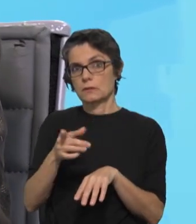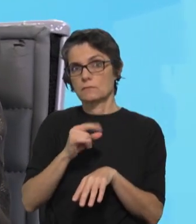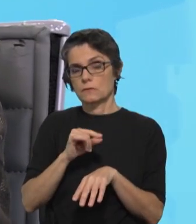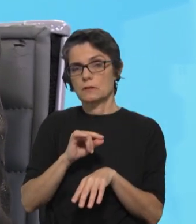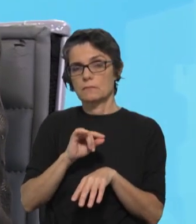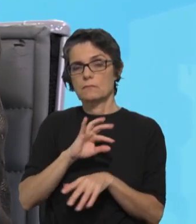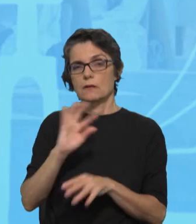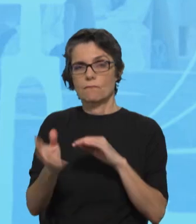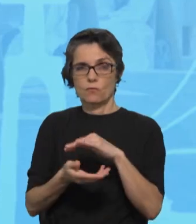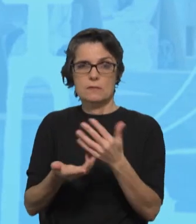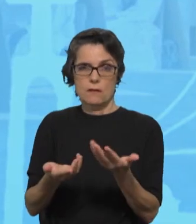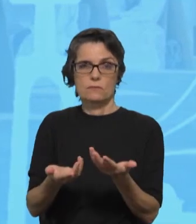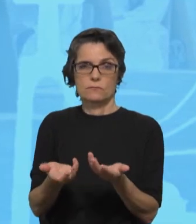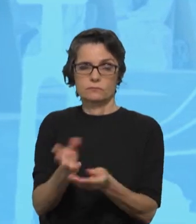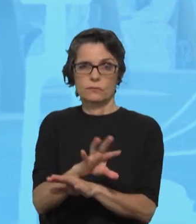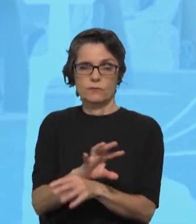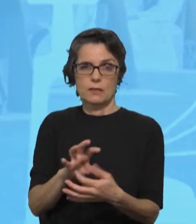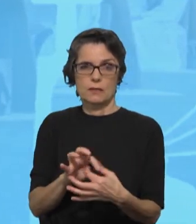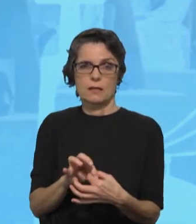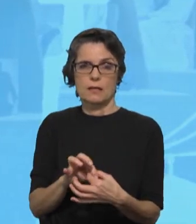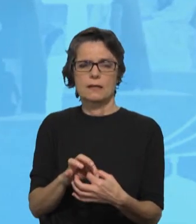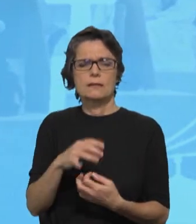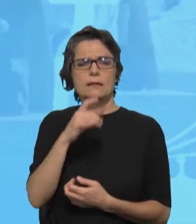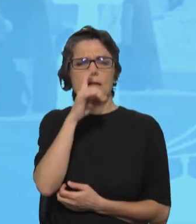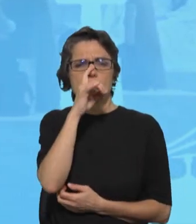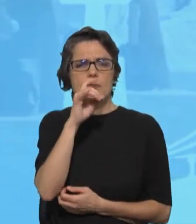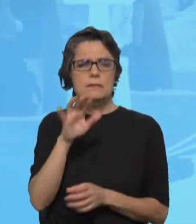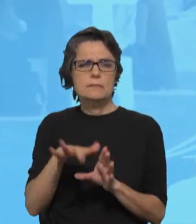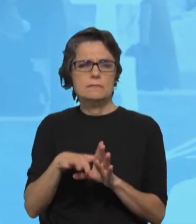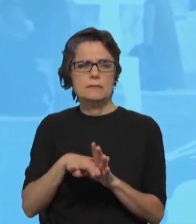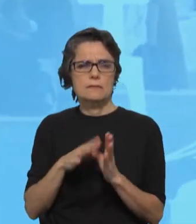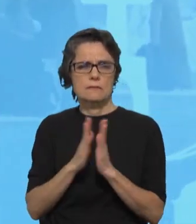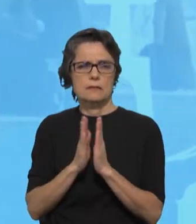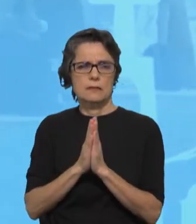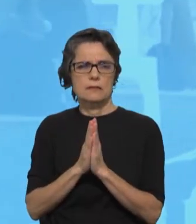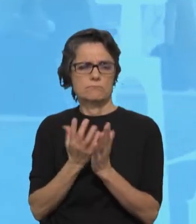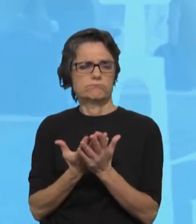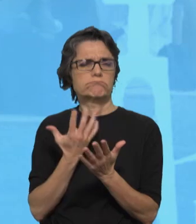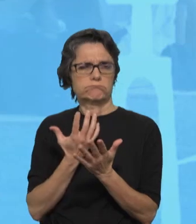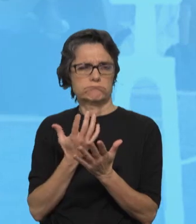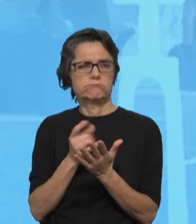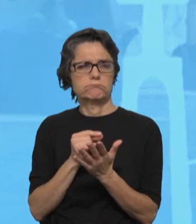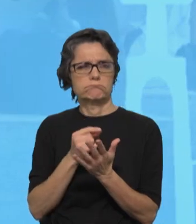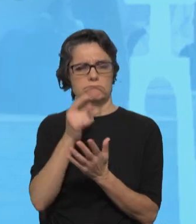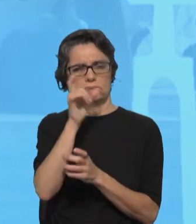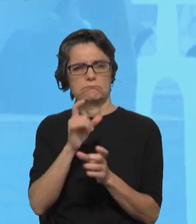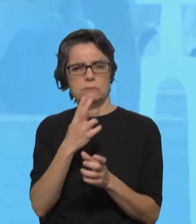revolução, e recordo esta participação muito importante da Igreja e muito importante dos